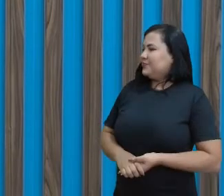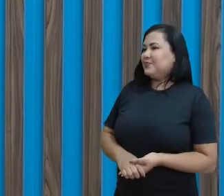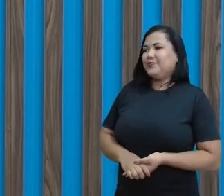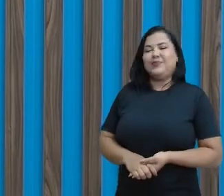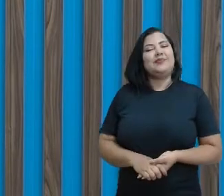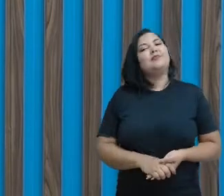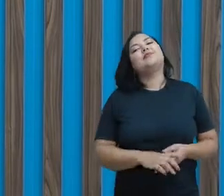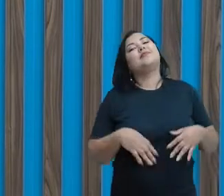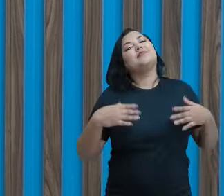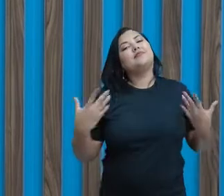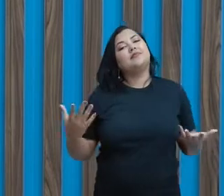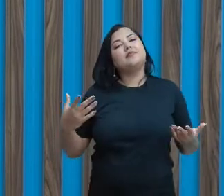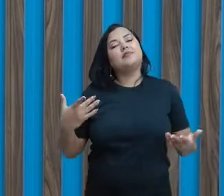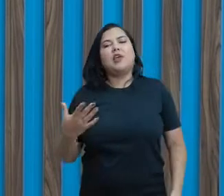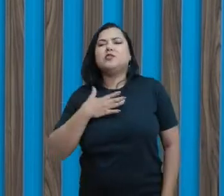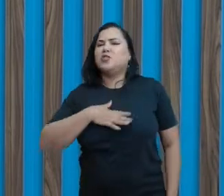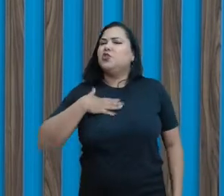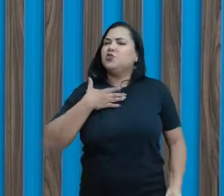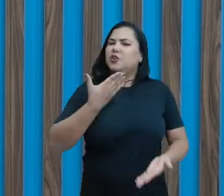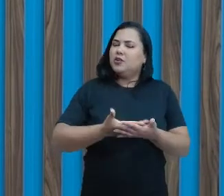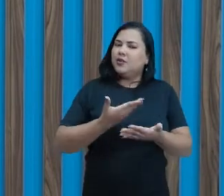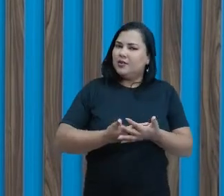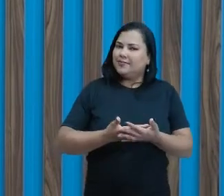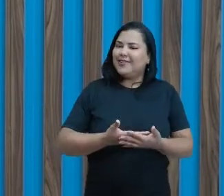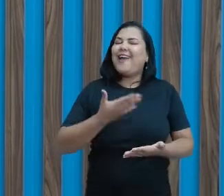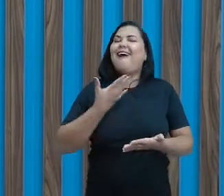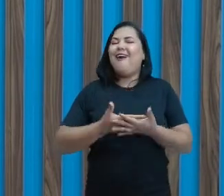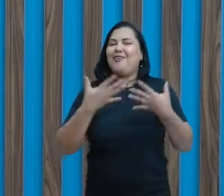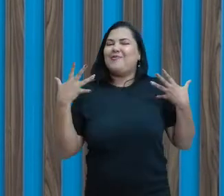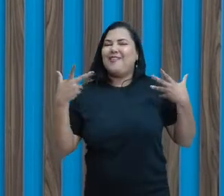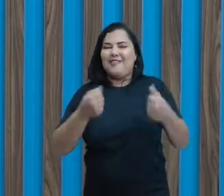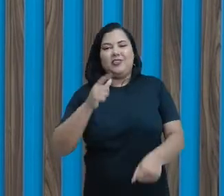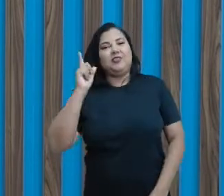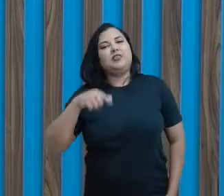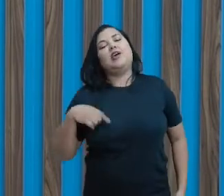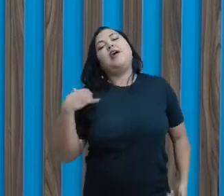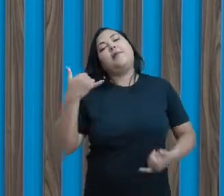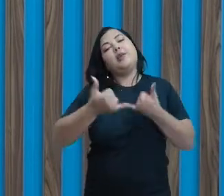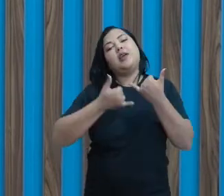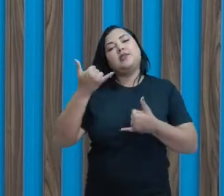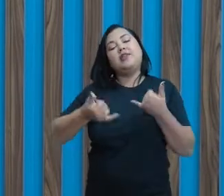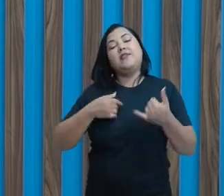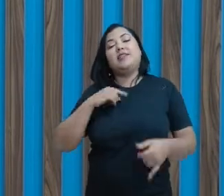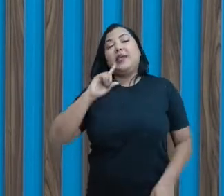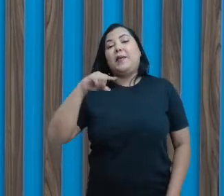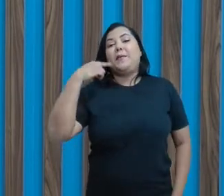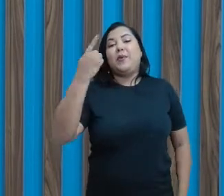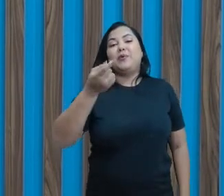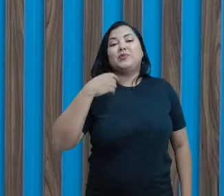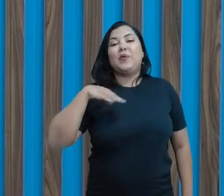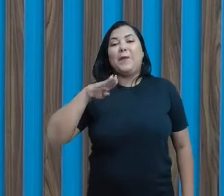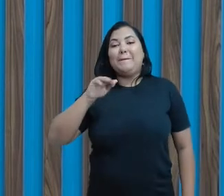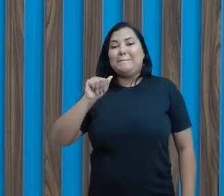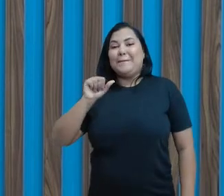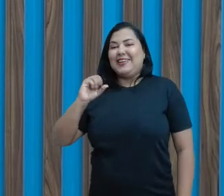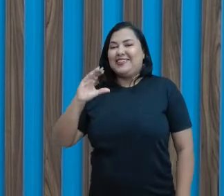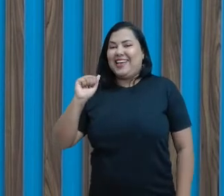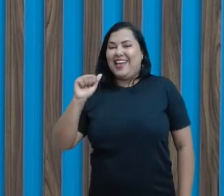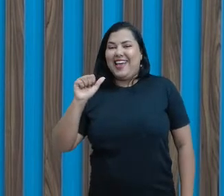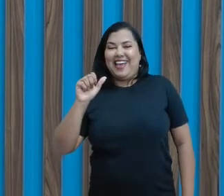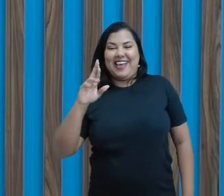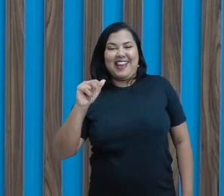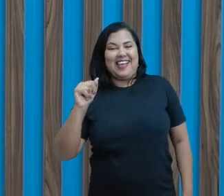Fala, galerinha. Gostaram da aula? Aula massa, né? A brincadeira vai ficar boa quando o Bhaskara entrar aqui no